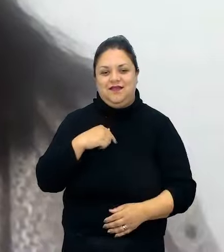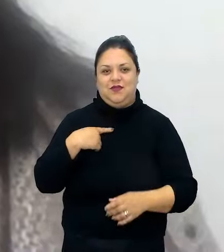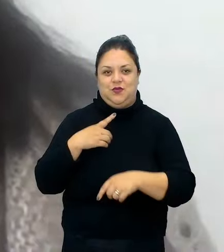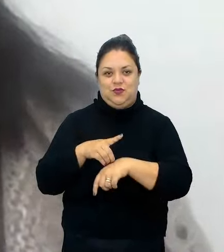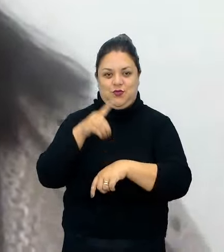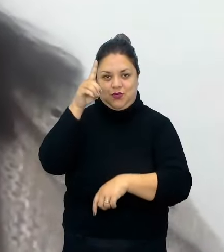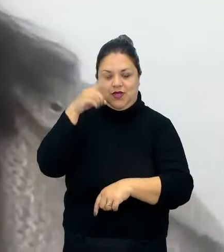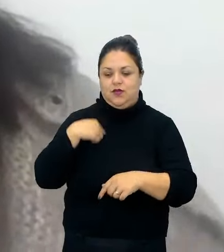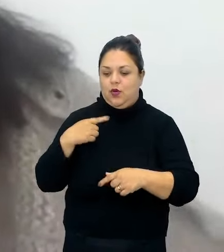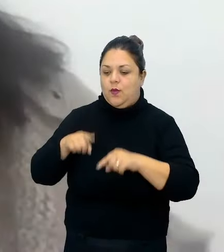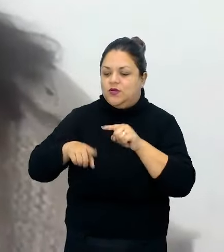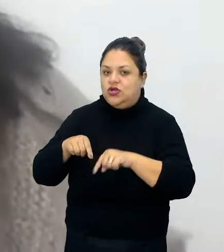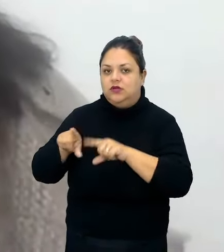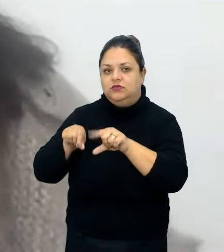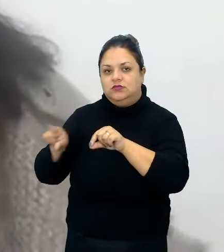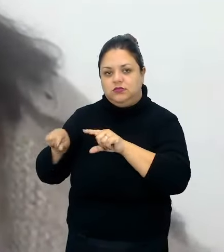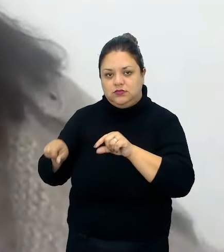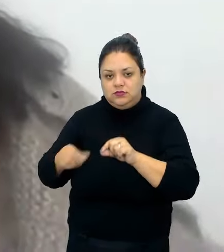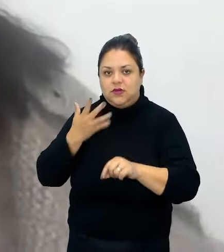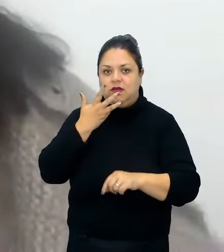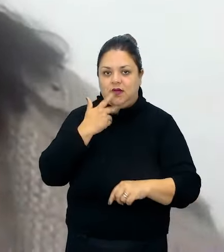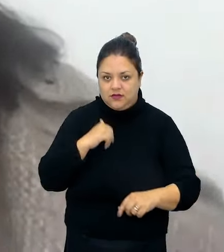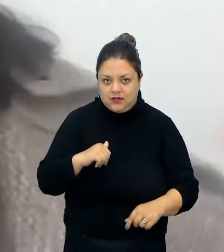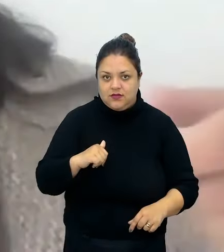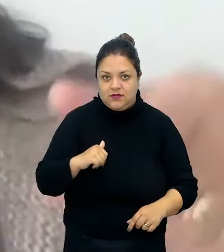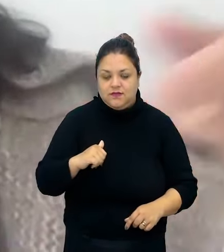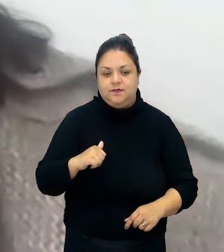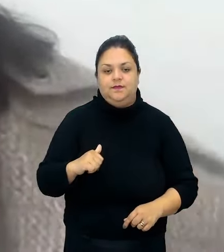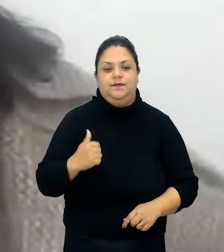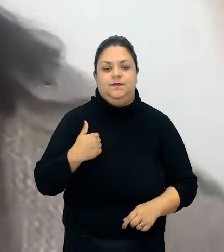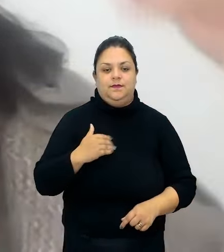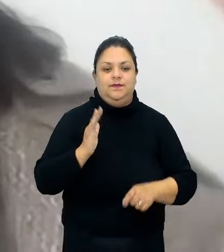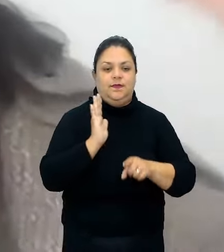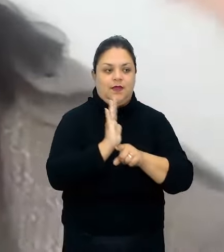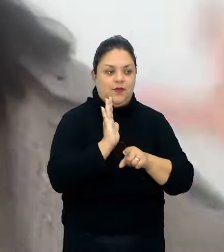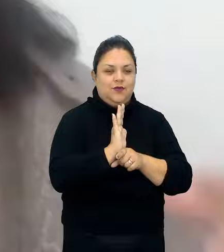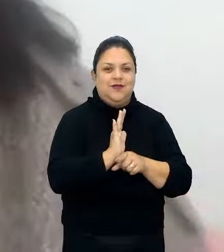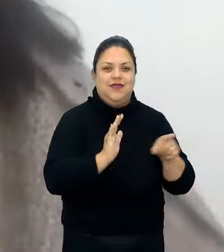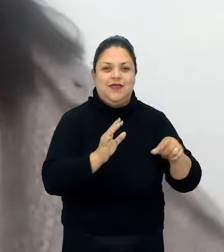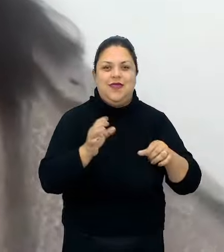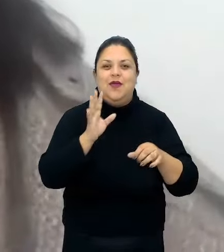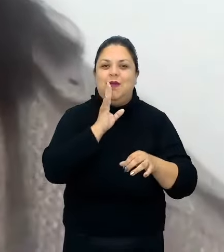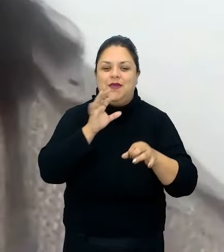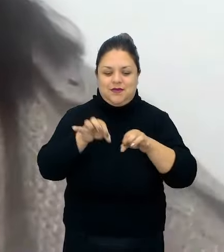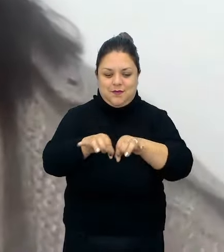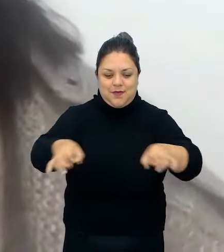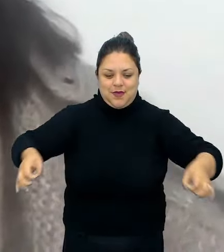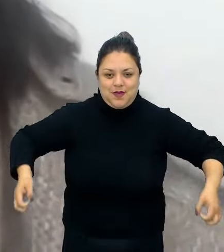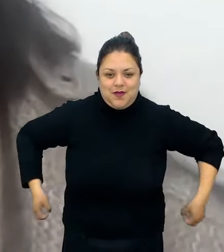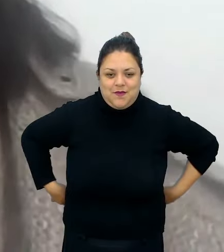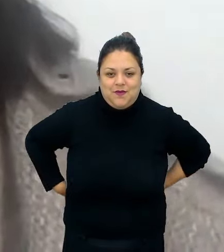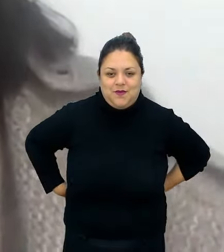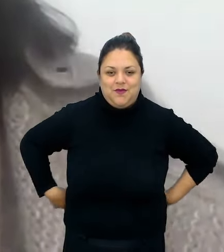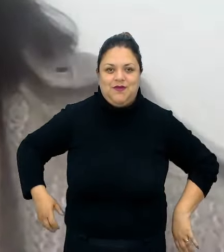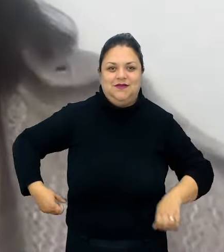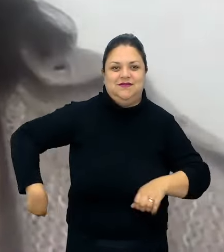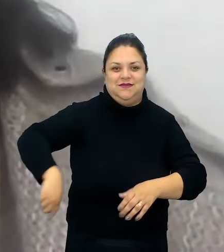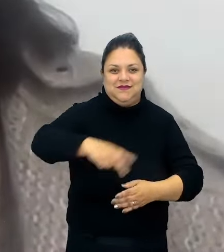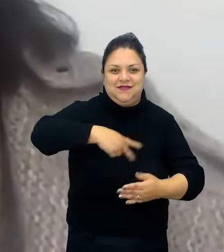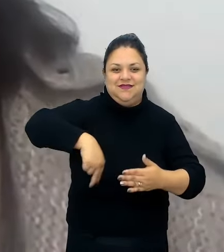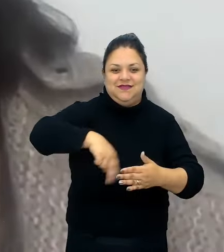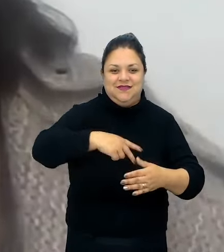alguns objetos. E teve uma criança pequena que eu usei um bambolê, que eu punha na cadeira de rodas,